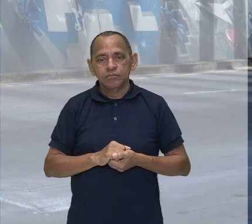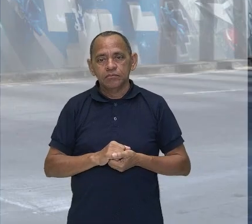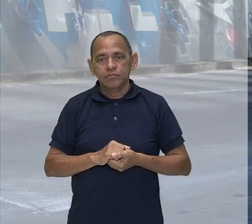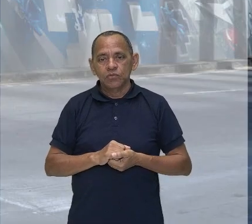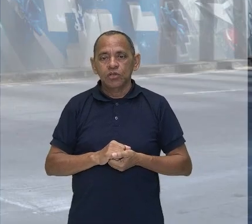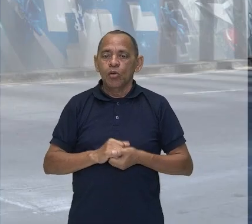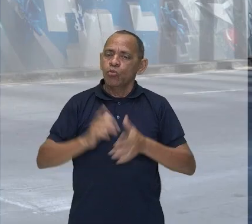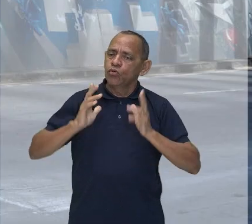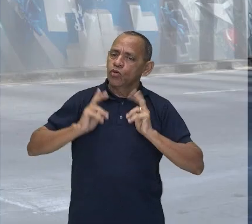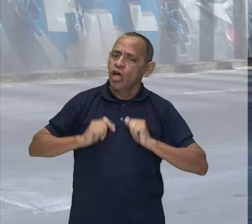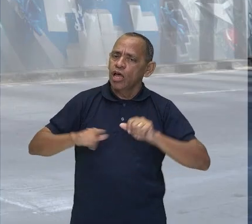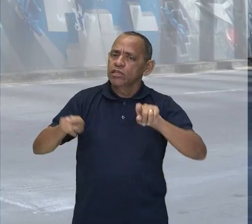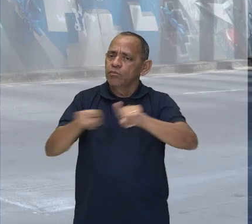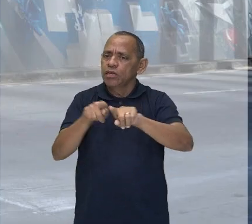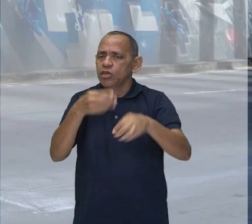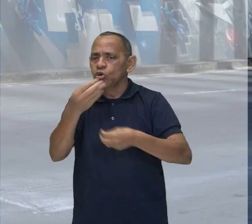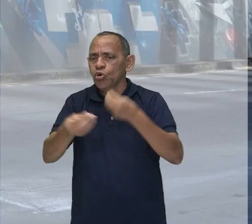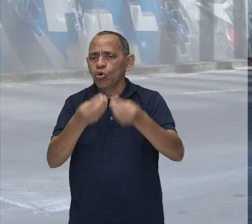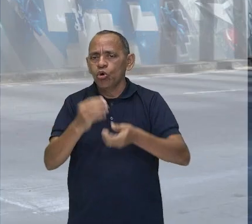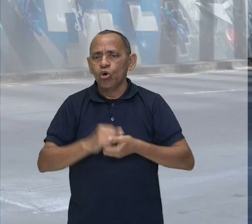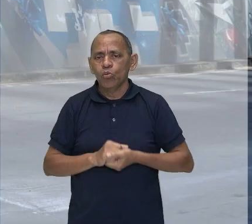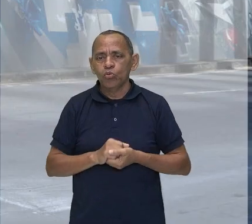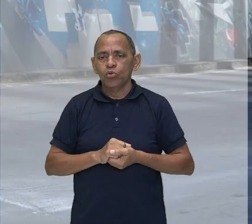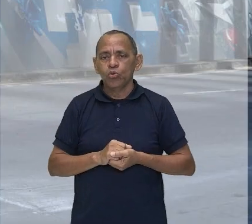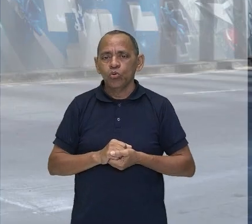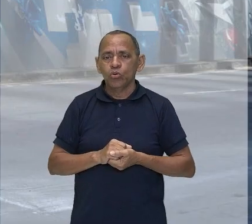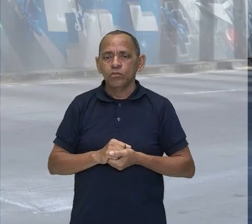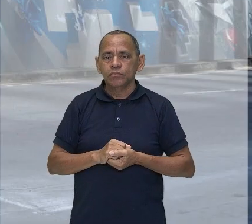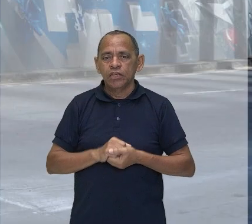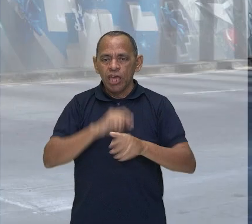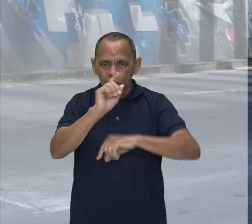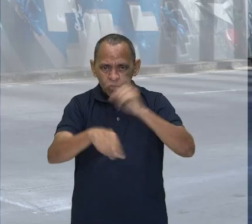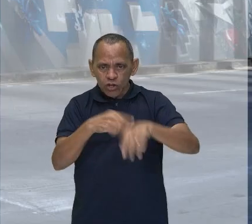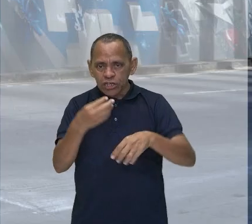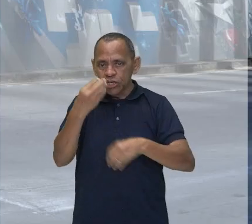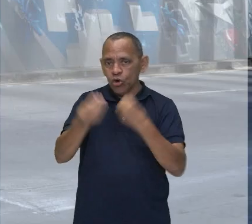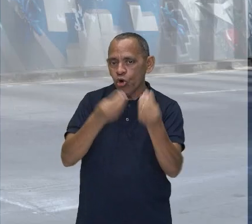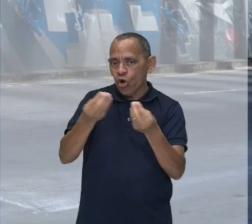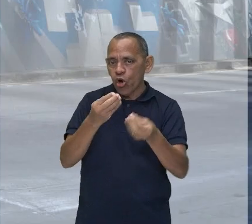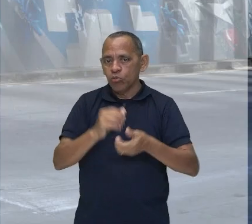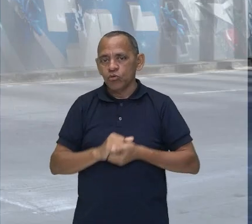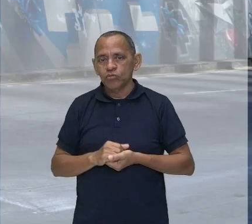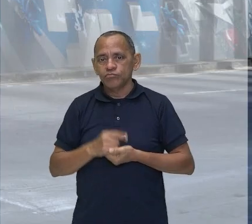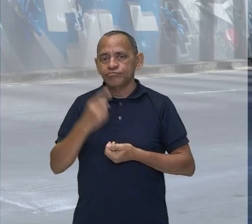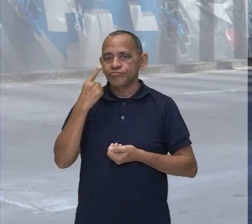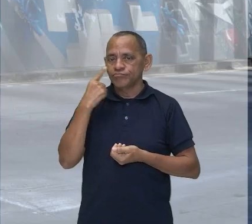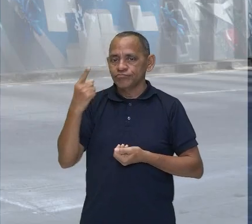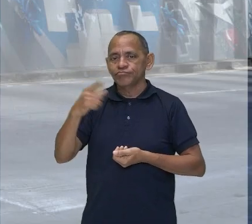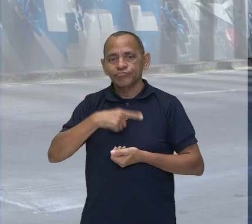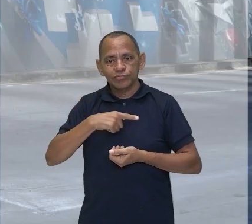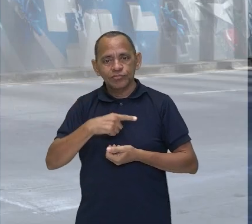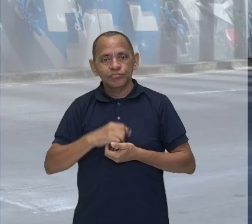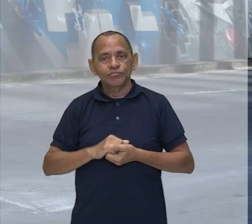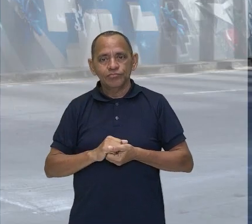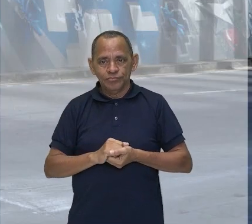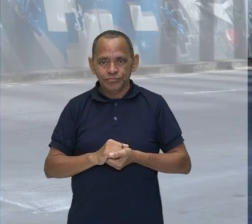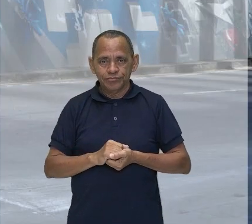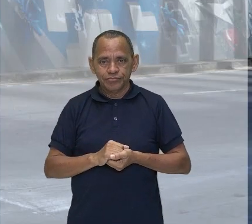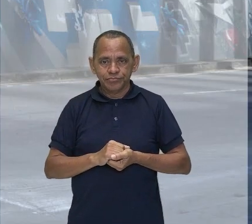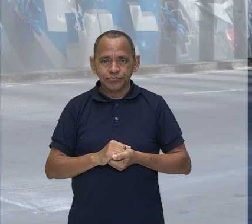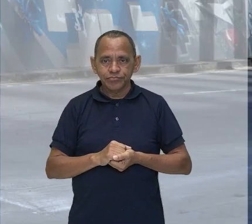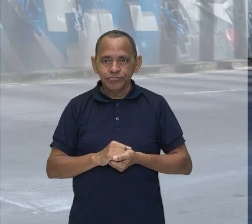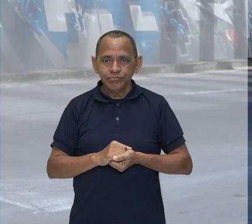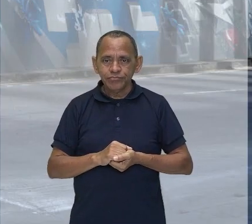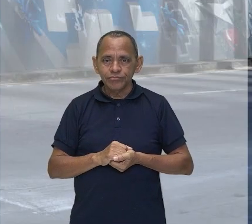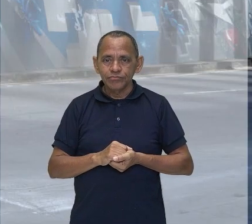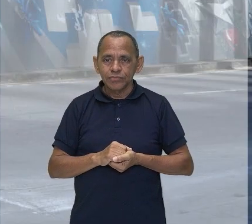vai adiantar eu evoluir. Então, vejo aqui que tem esse lado esse lado de duplo, né? Que